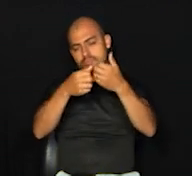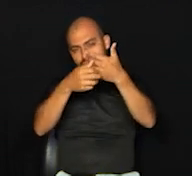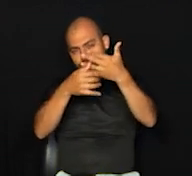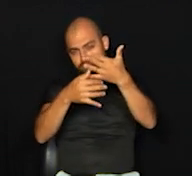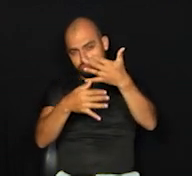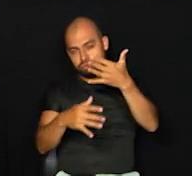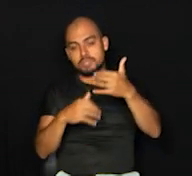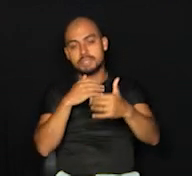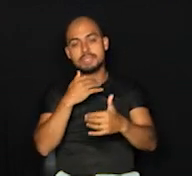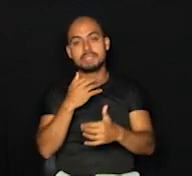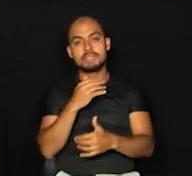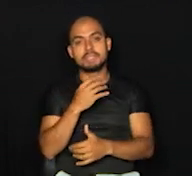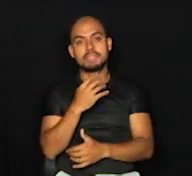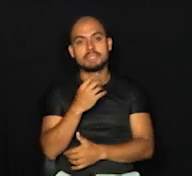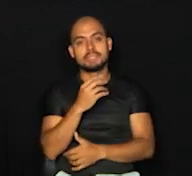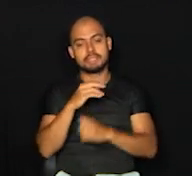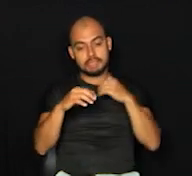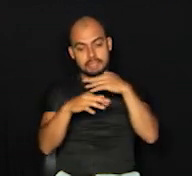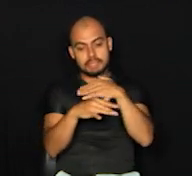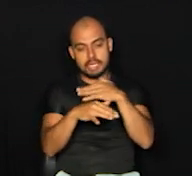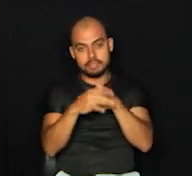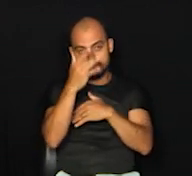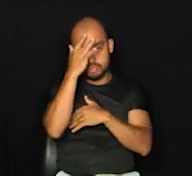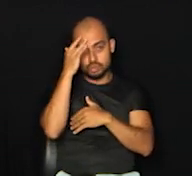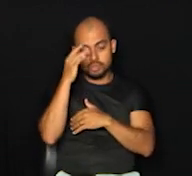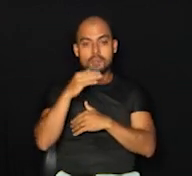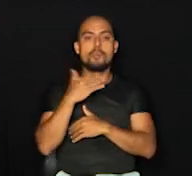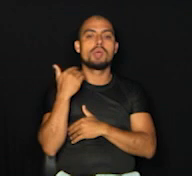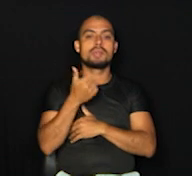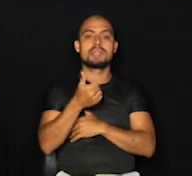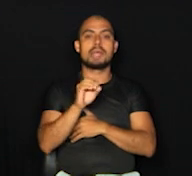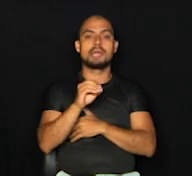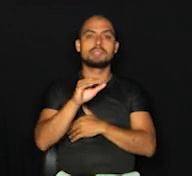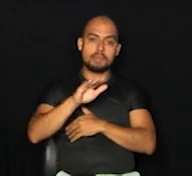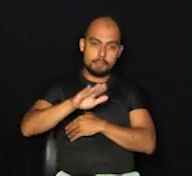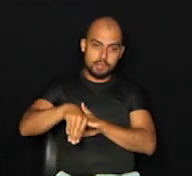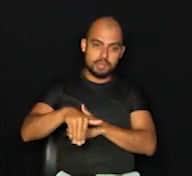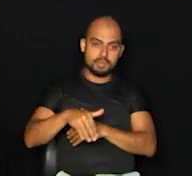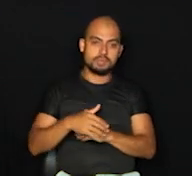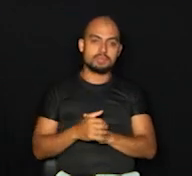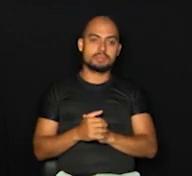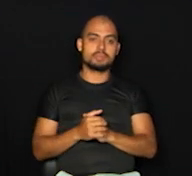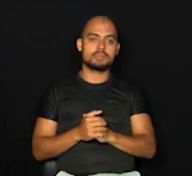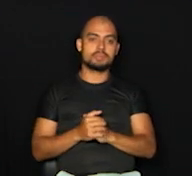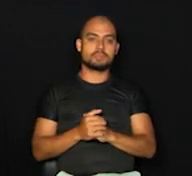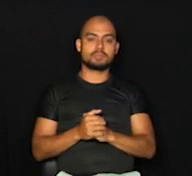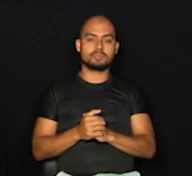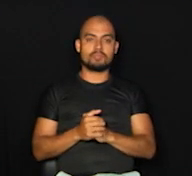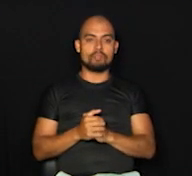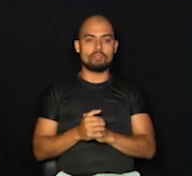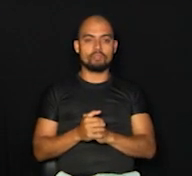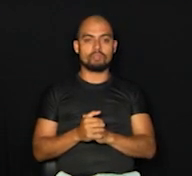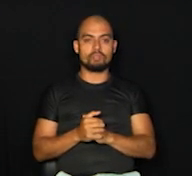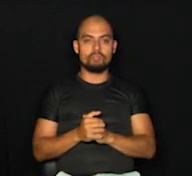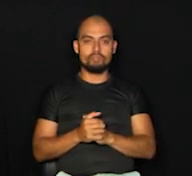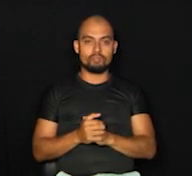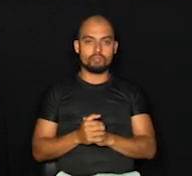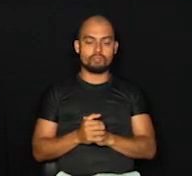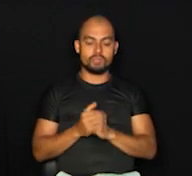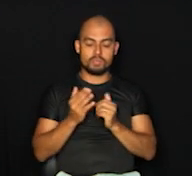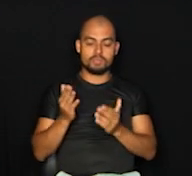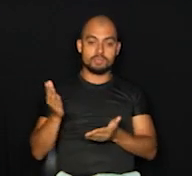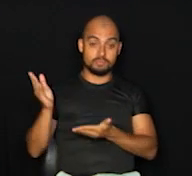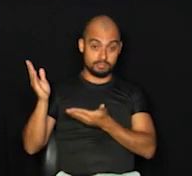cidades com menos de 10 mortes. Pedreira com 9, Santo Antônio de Posse também registra